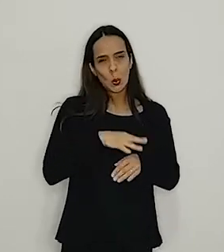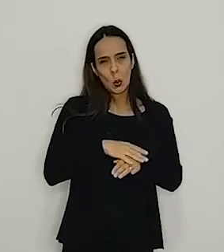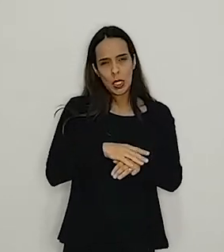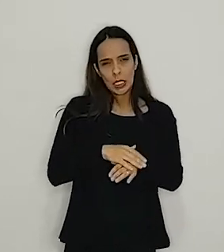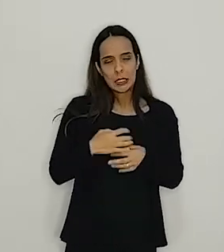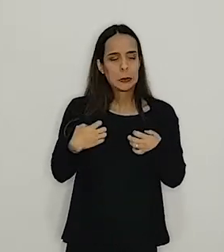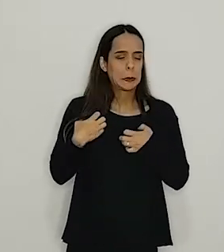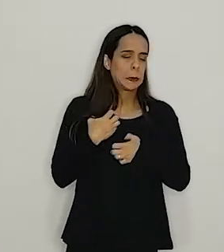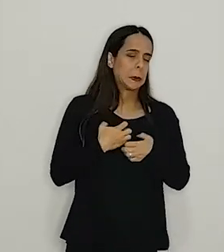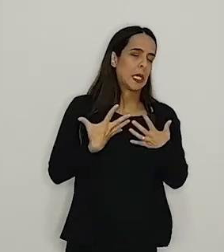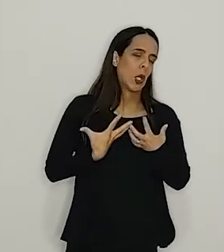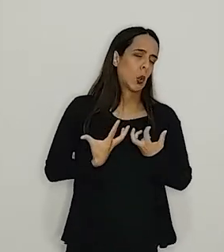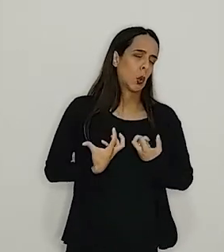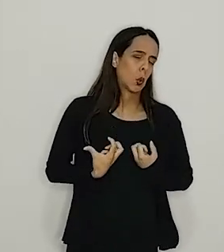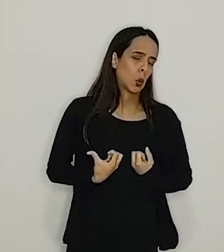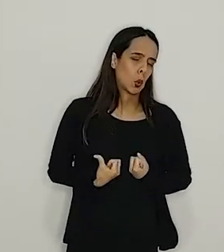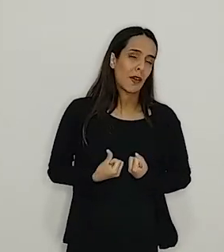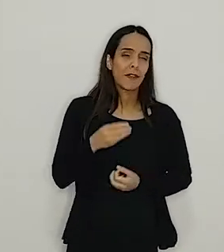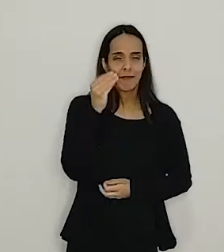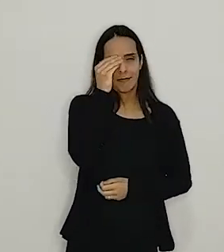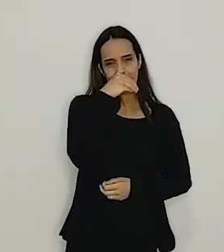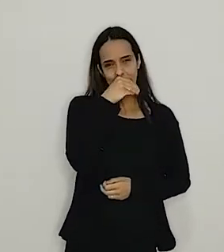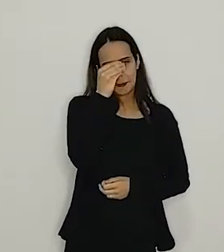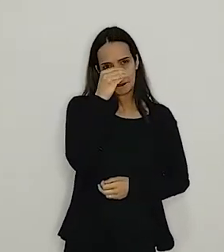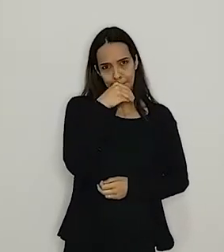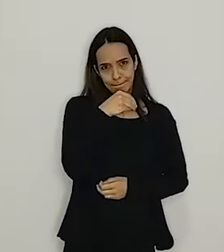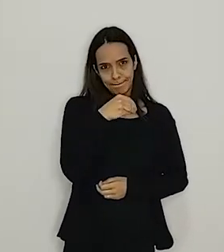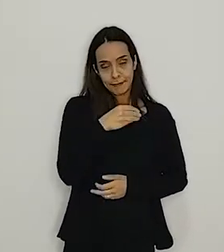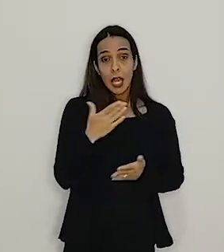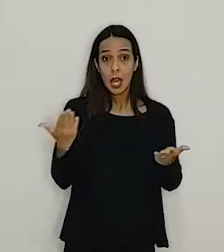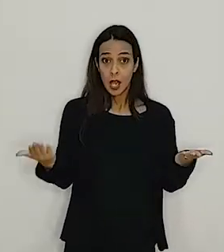de angústia, de desespero, de fragilidade.